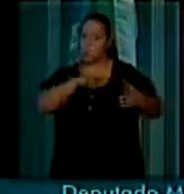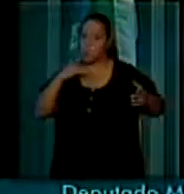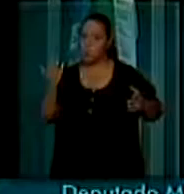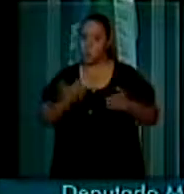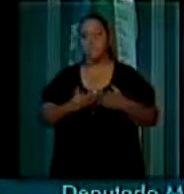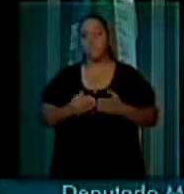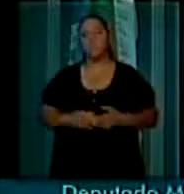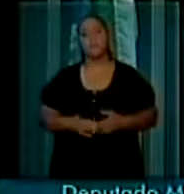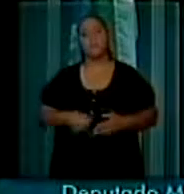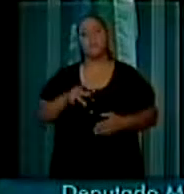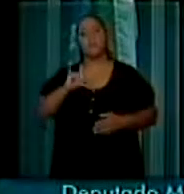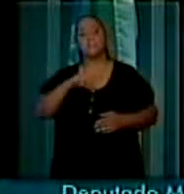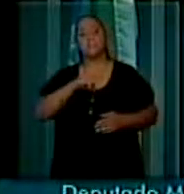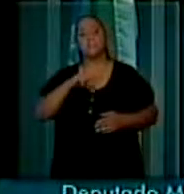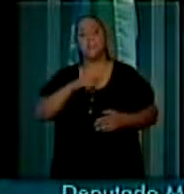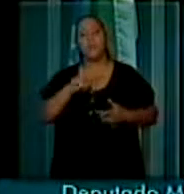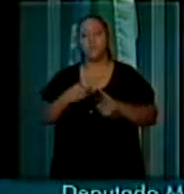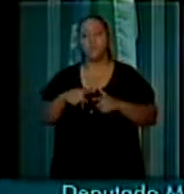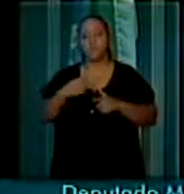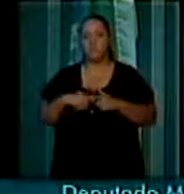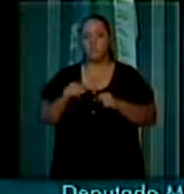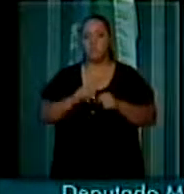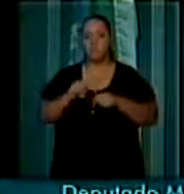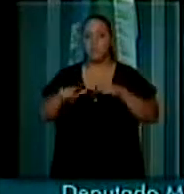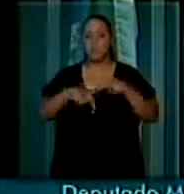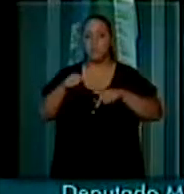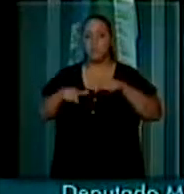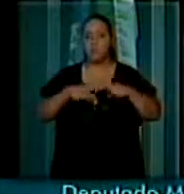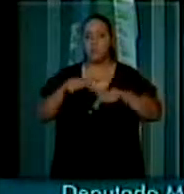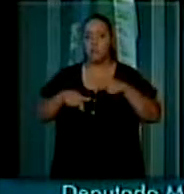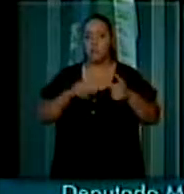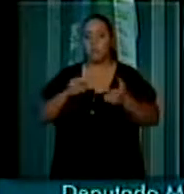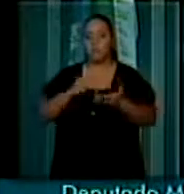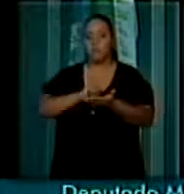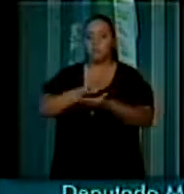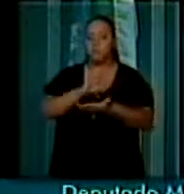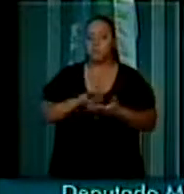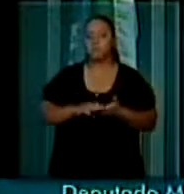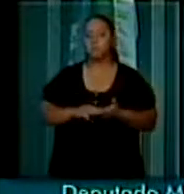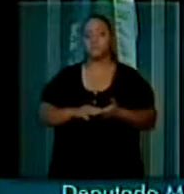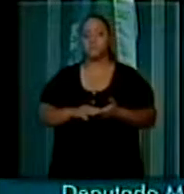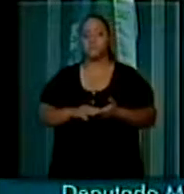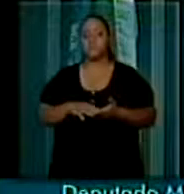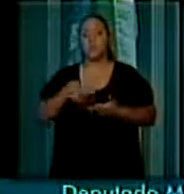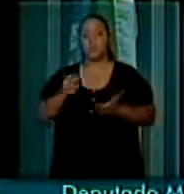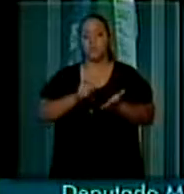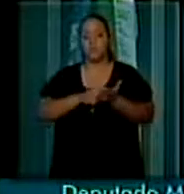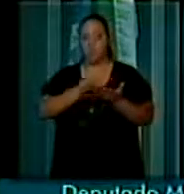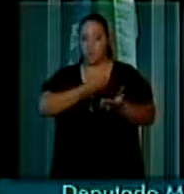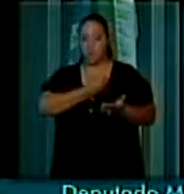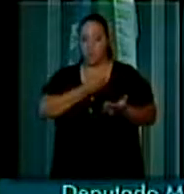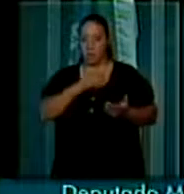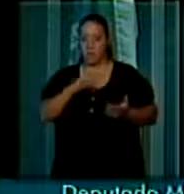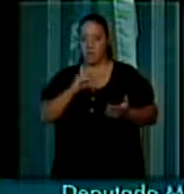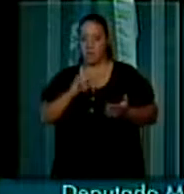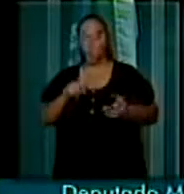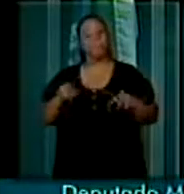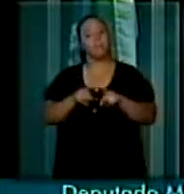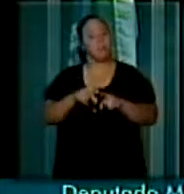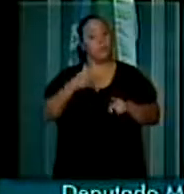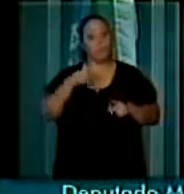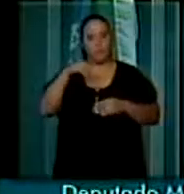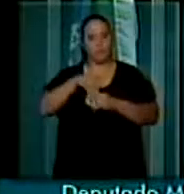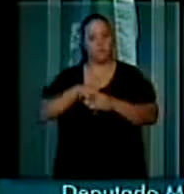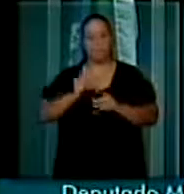estes, tendo sido impedido de exercer a profissão ou tendo sido expulso ou cassado o seu registro, também se tornam